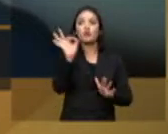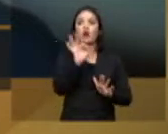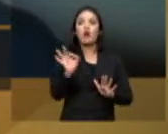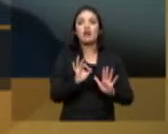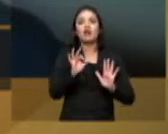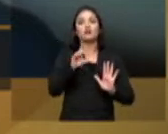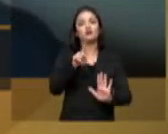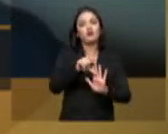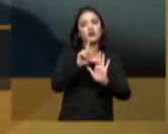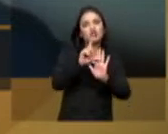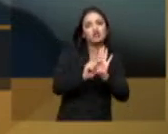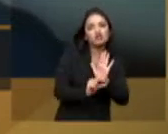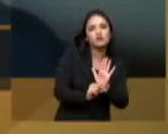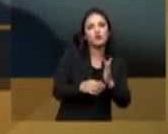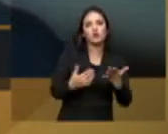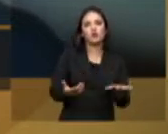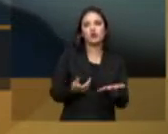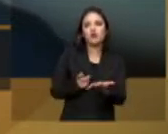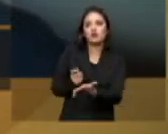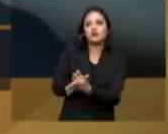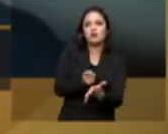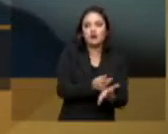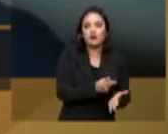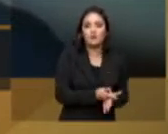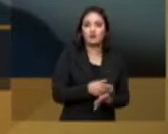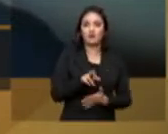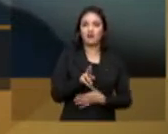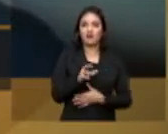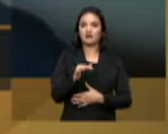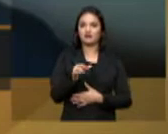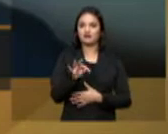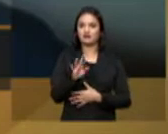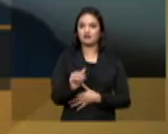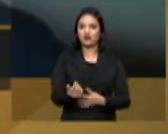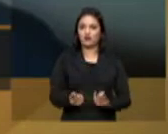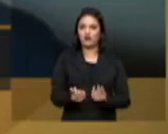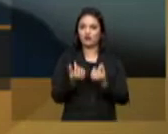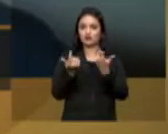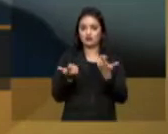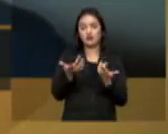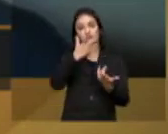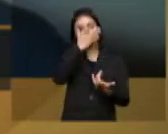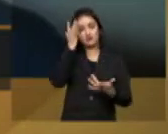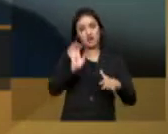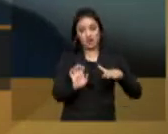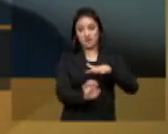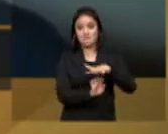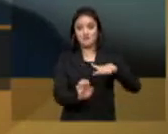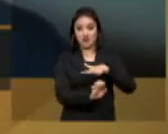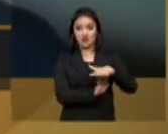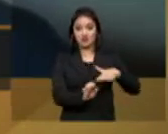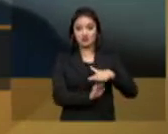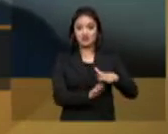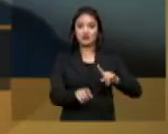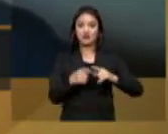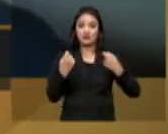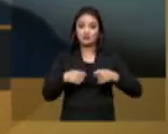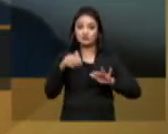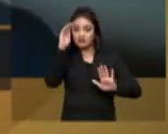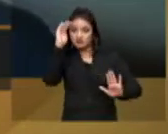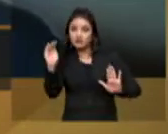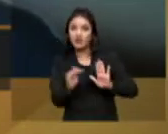sobre as receitas financeiras. Receitas financeiras auferidas pelas pessoas jurídicas sujeitas ao regime de